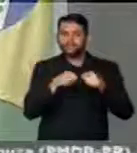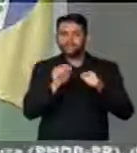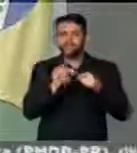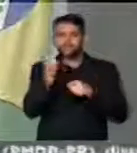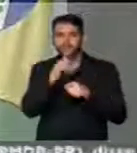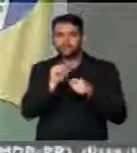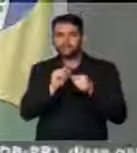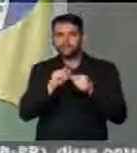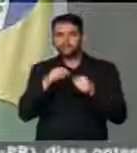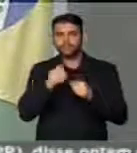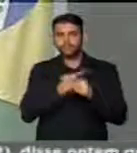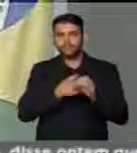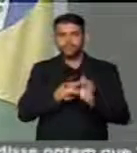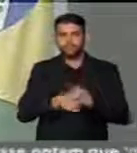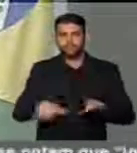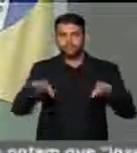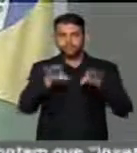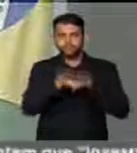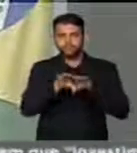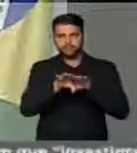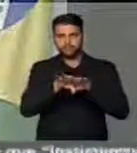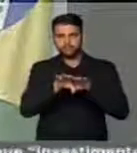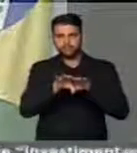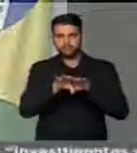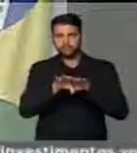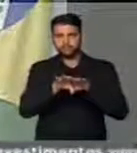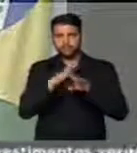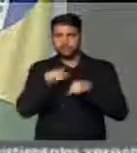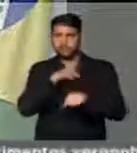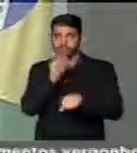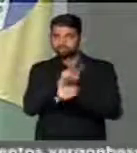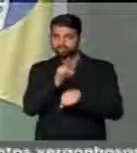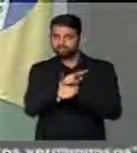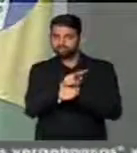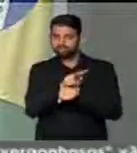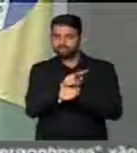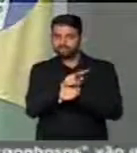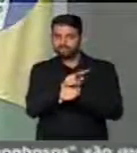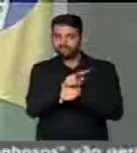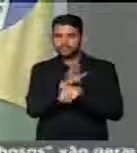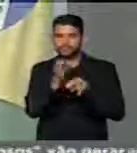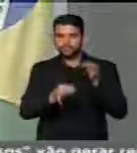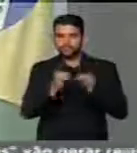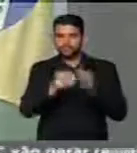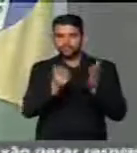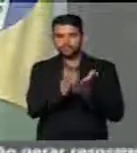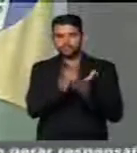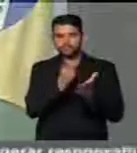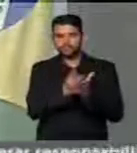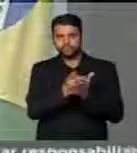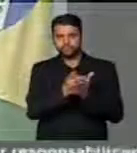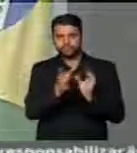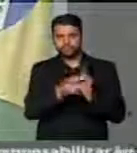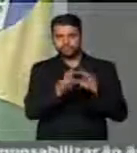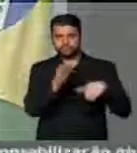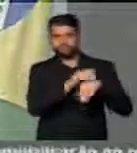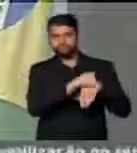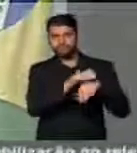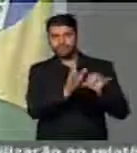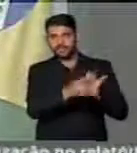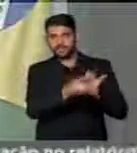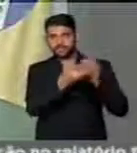consolidar a nossa democracia. Nós defendemos que a justiça continue a manter sua